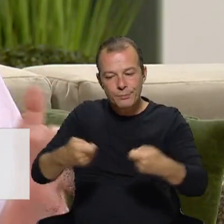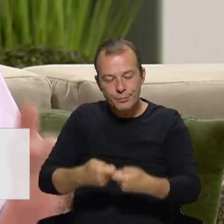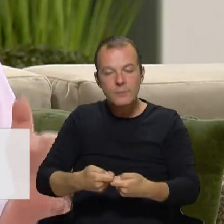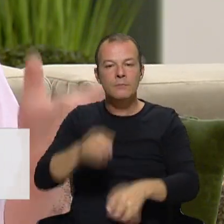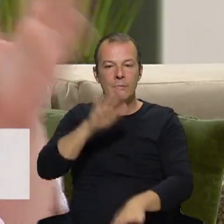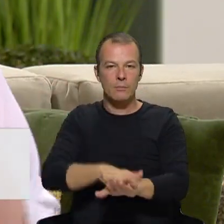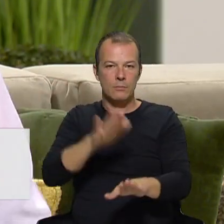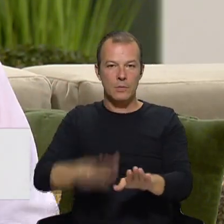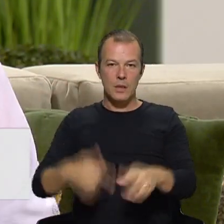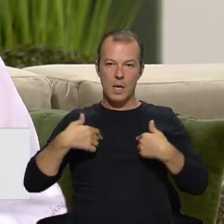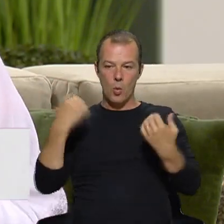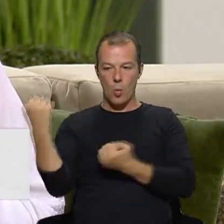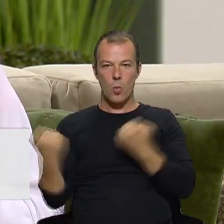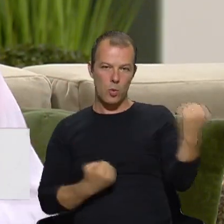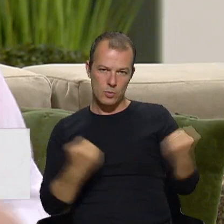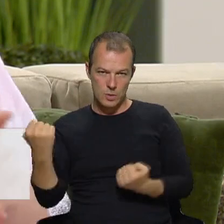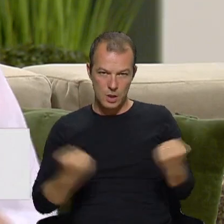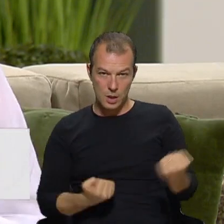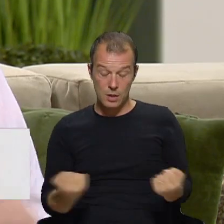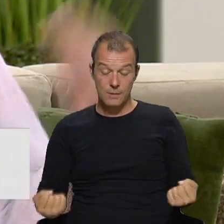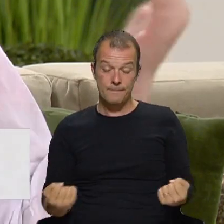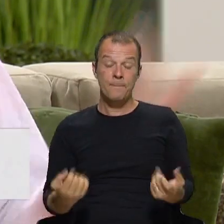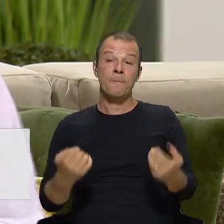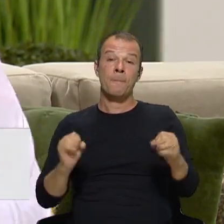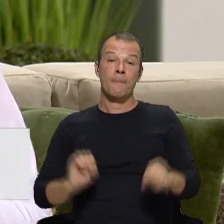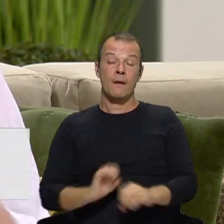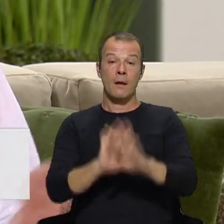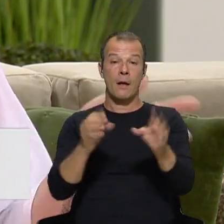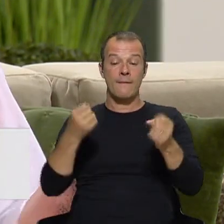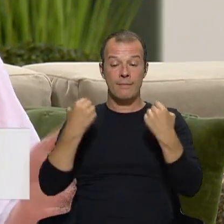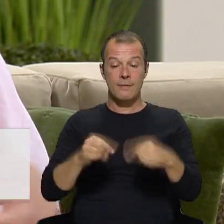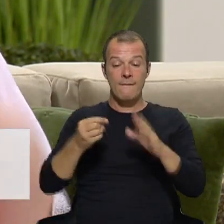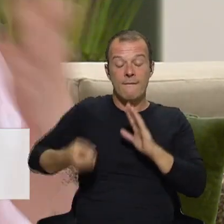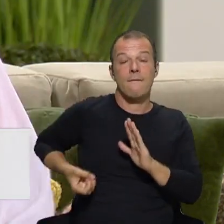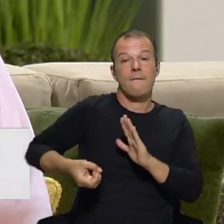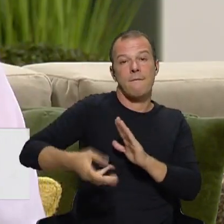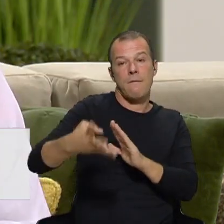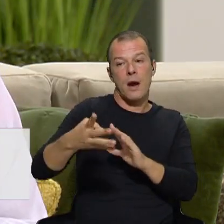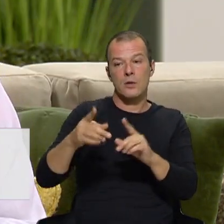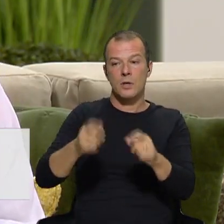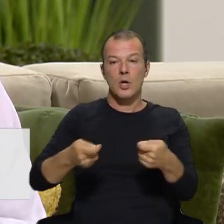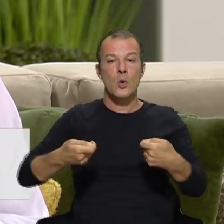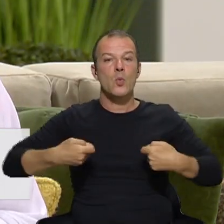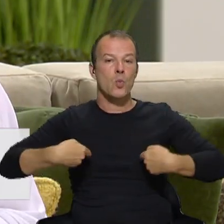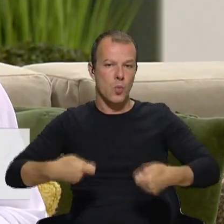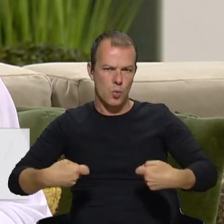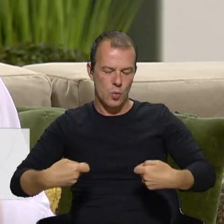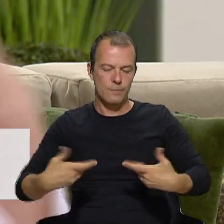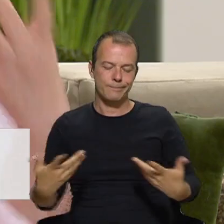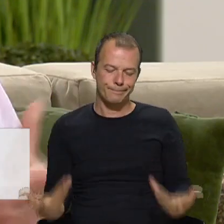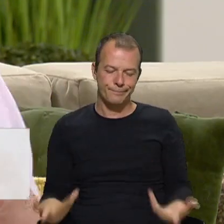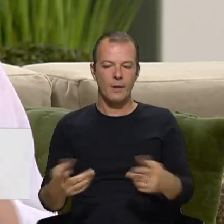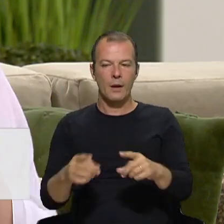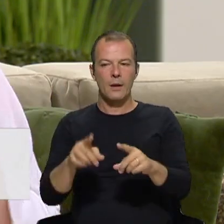para poder conduzir. Além do mais, há todo um conjunto de custas, não é?